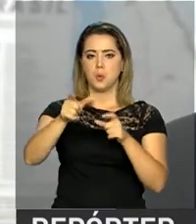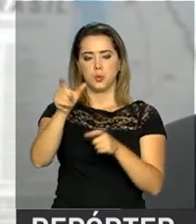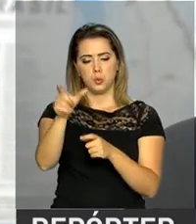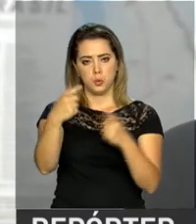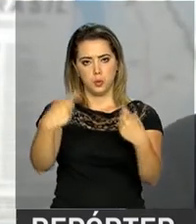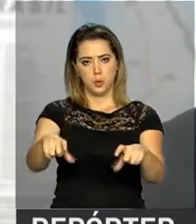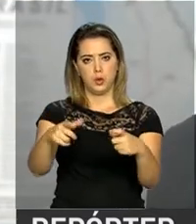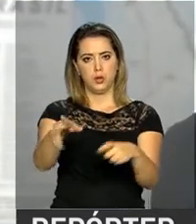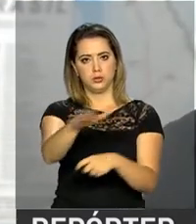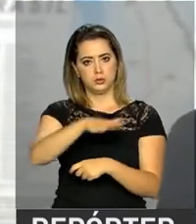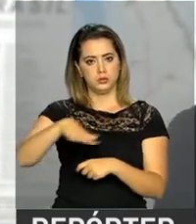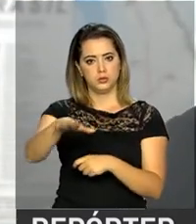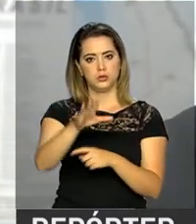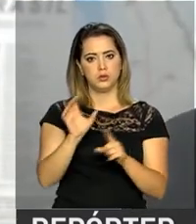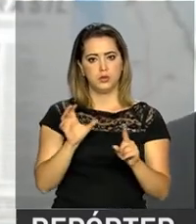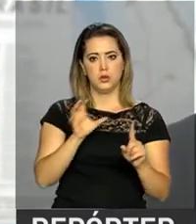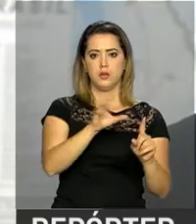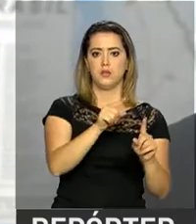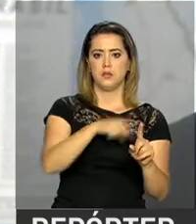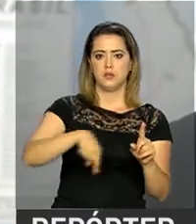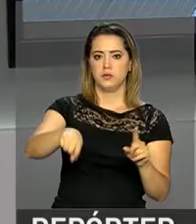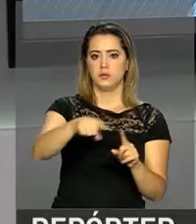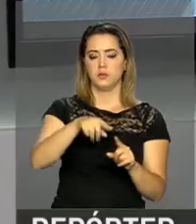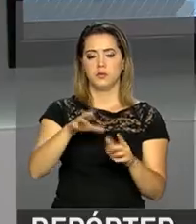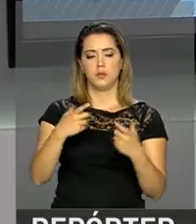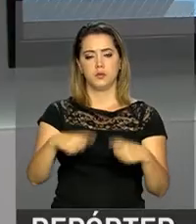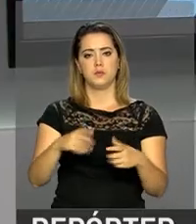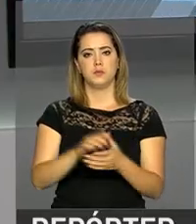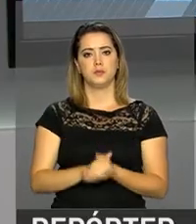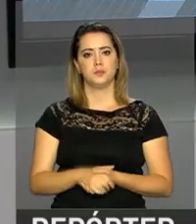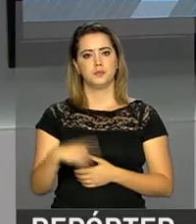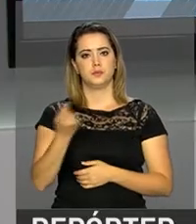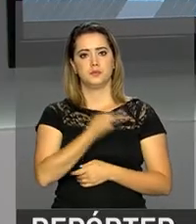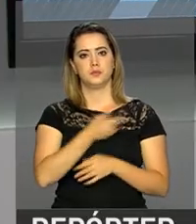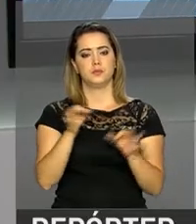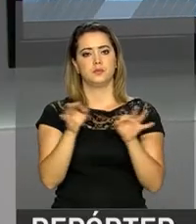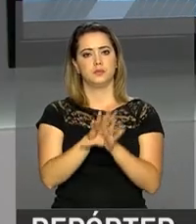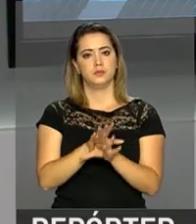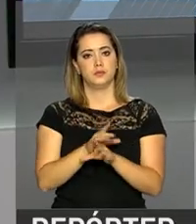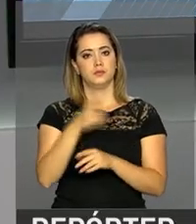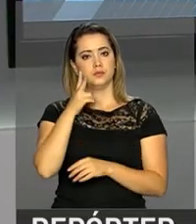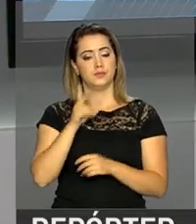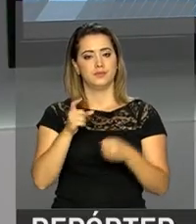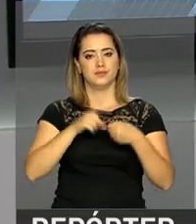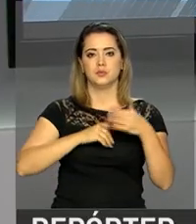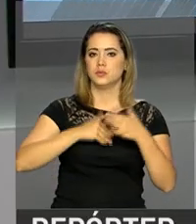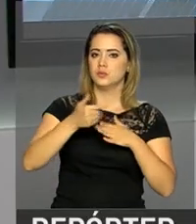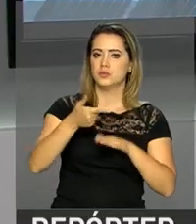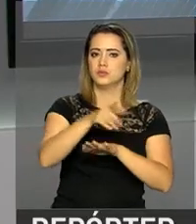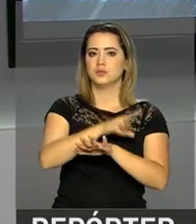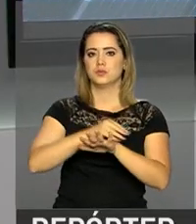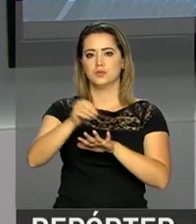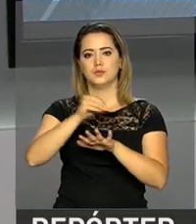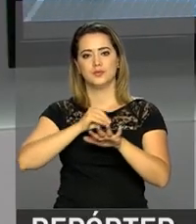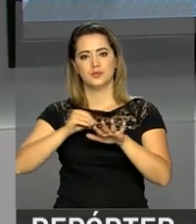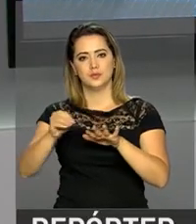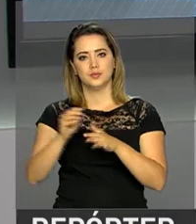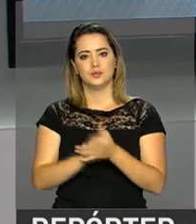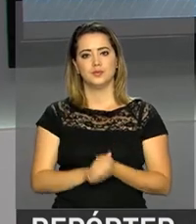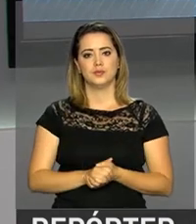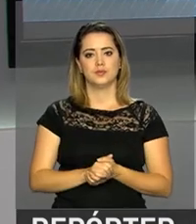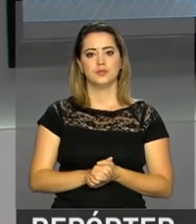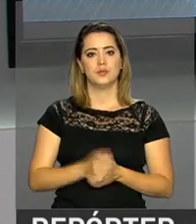positiva e a influenciar seu meio. Nós ficamos por aqui, voltamos a qualquer momento com